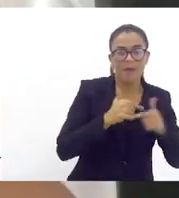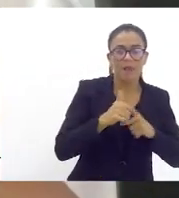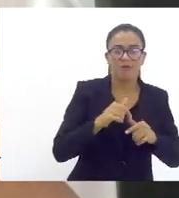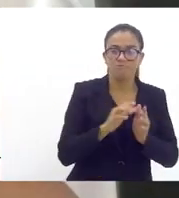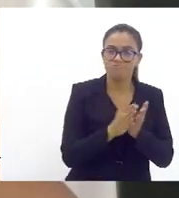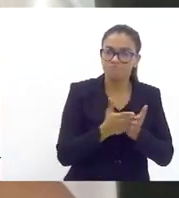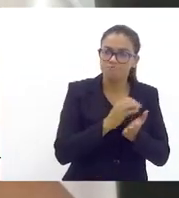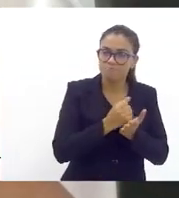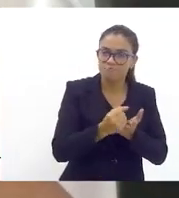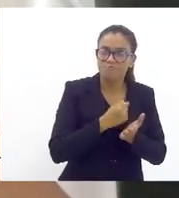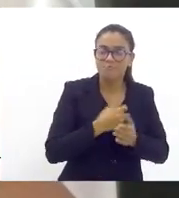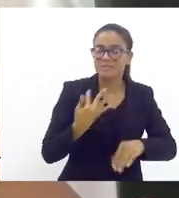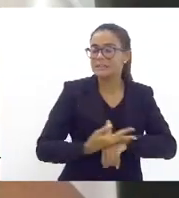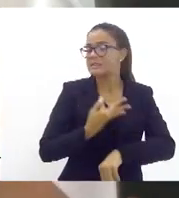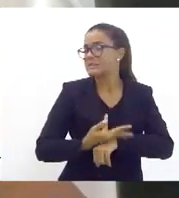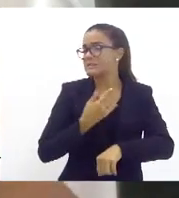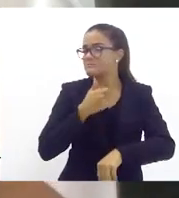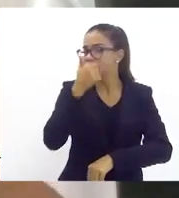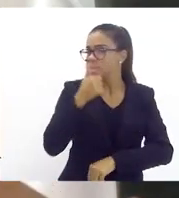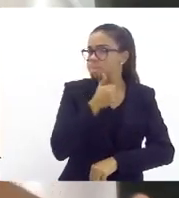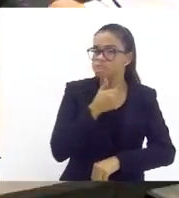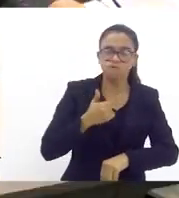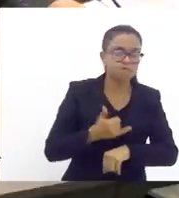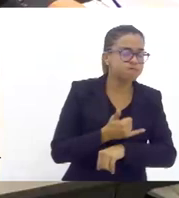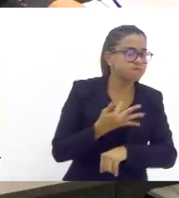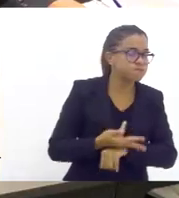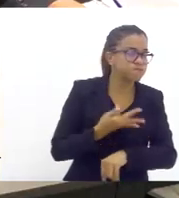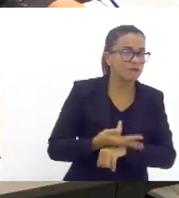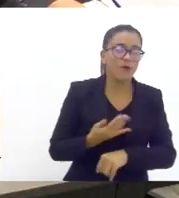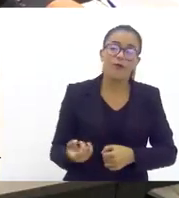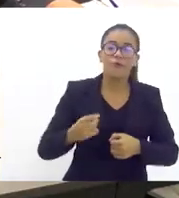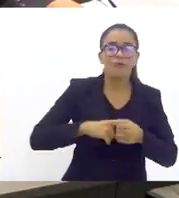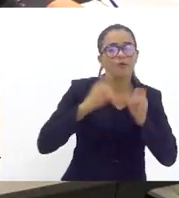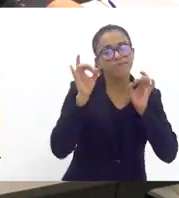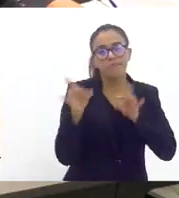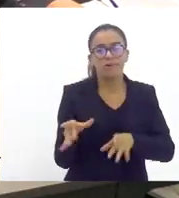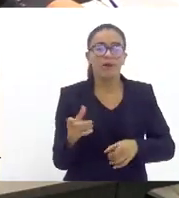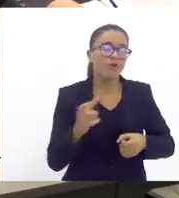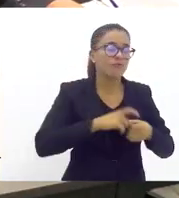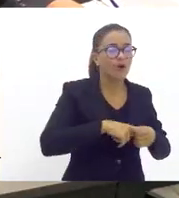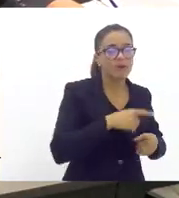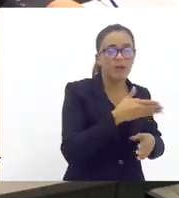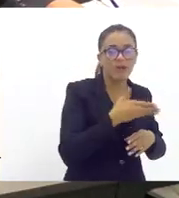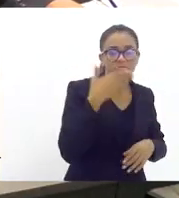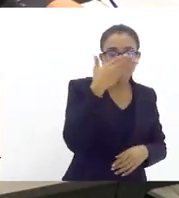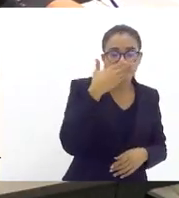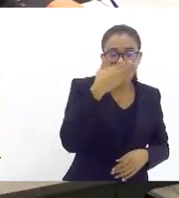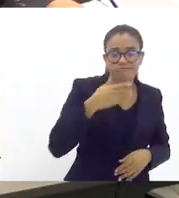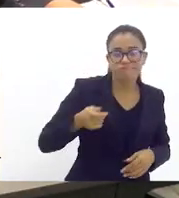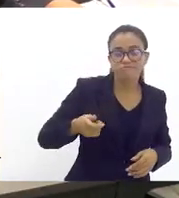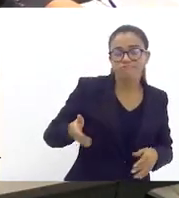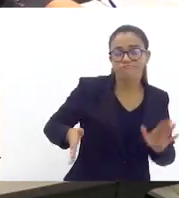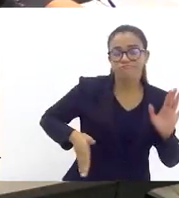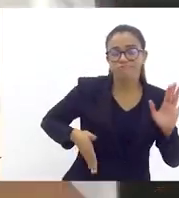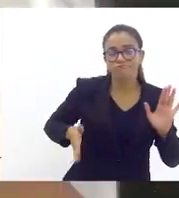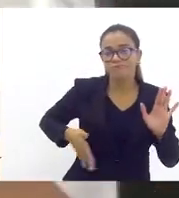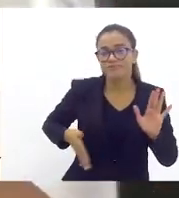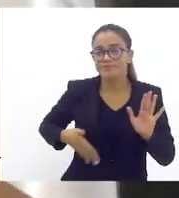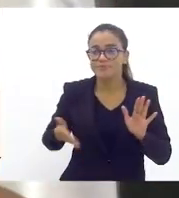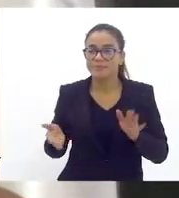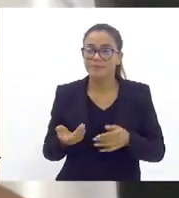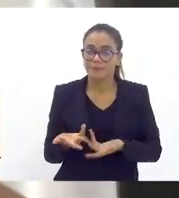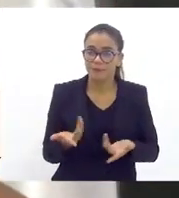consegue suportar aquele ambiente por muito tempo, volta para a roda da marginalização, porque aquele espaço que tentou, pelo